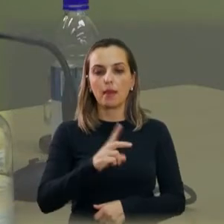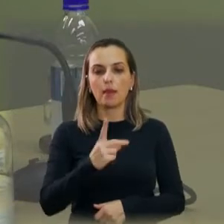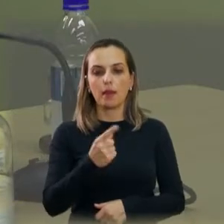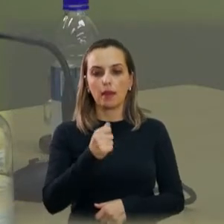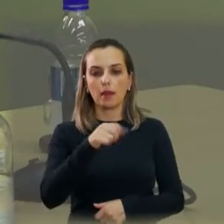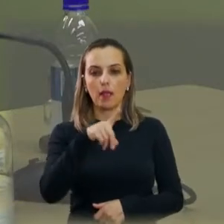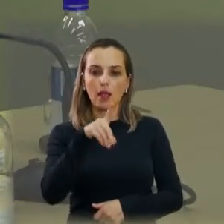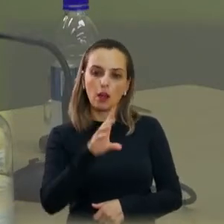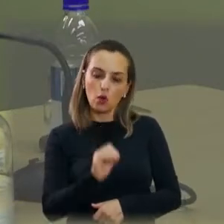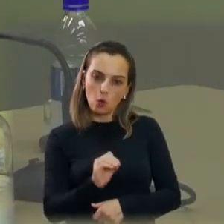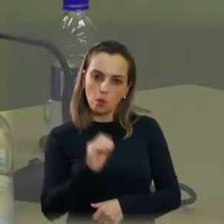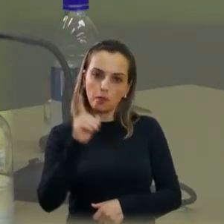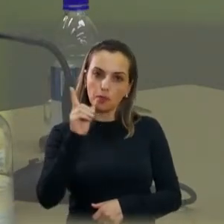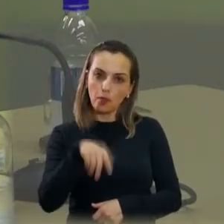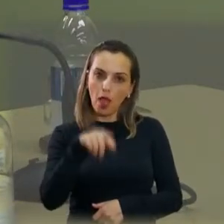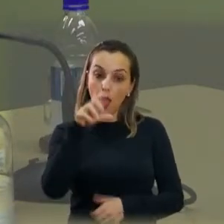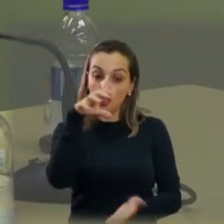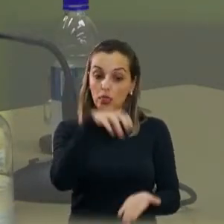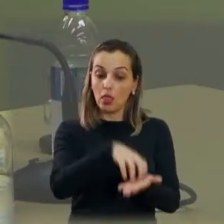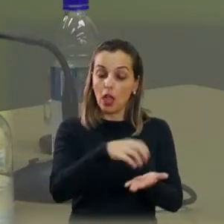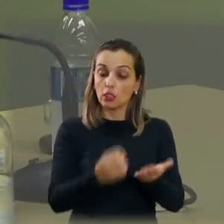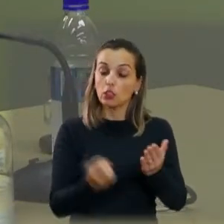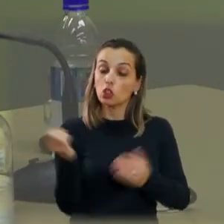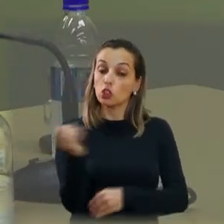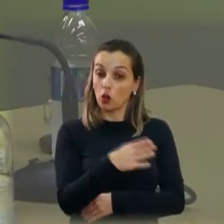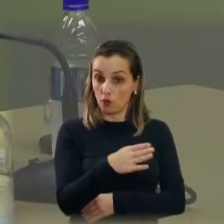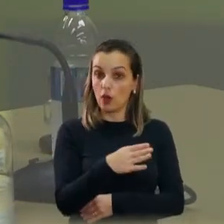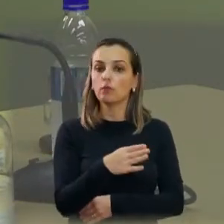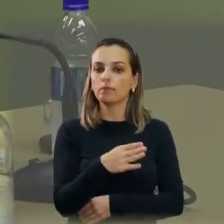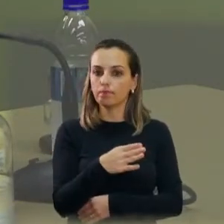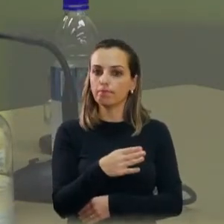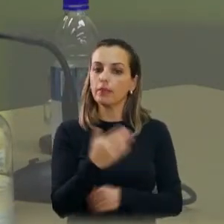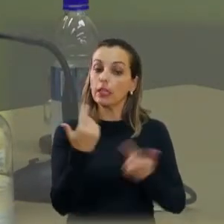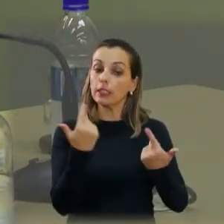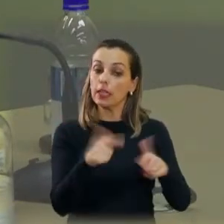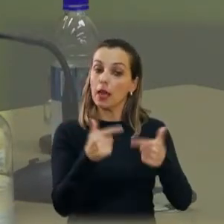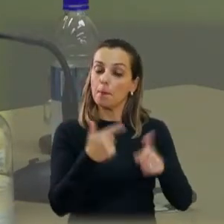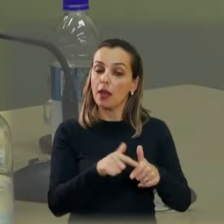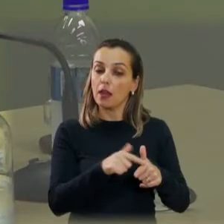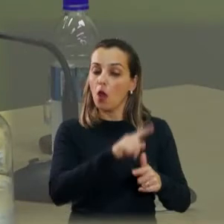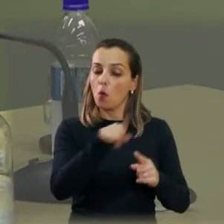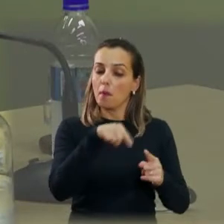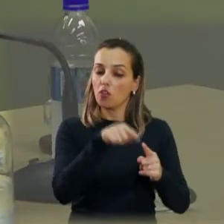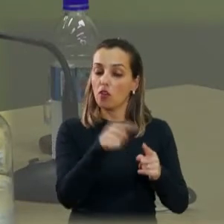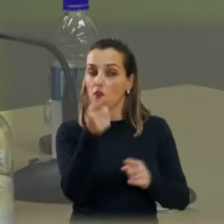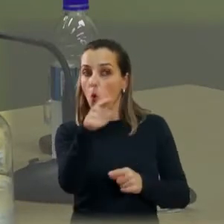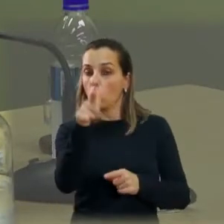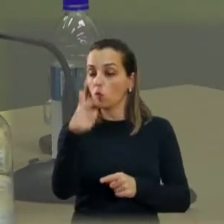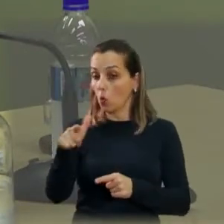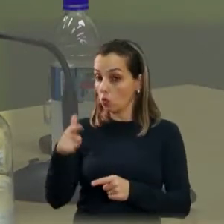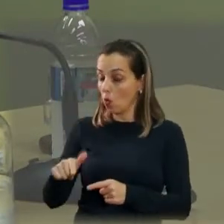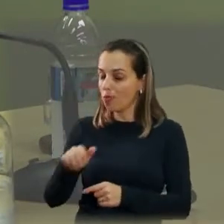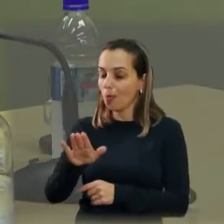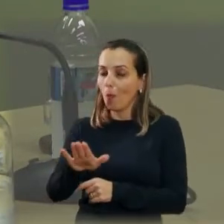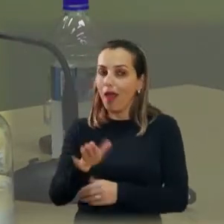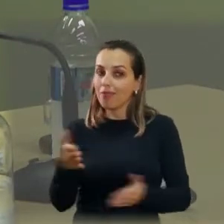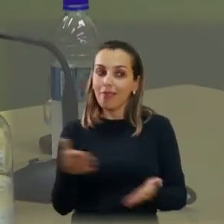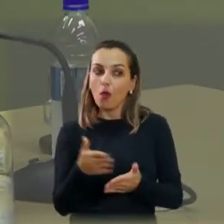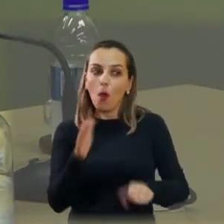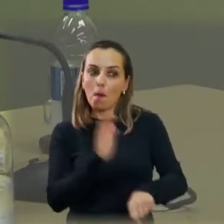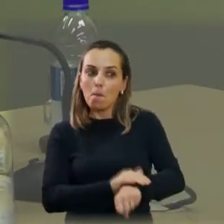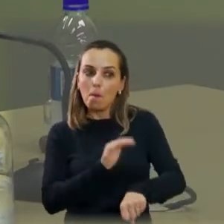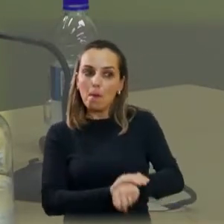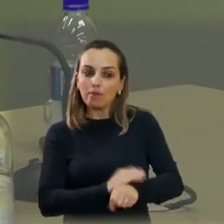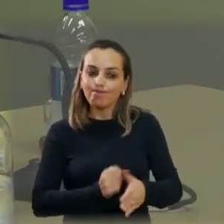A unidade do Melhado é uma unidade nova, que ia trabalhar com outro objetivo que não esse, mas devido à pressão